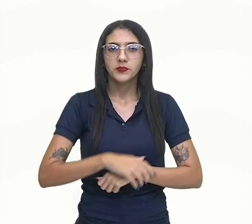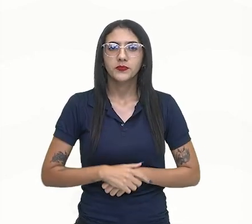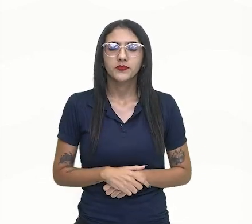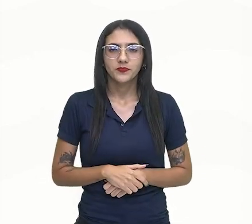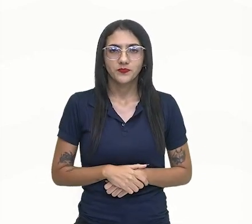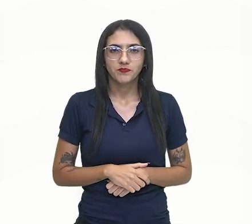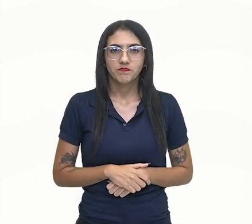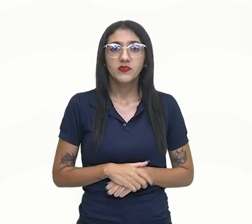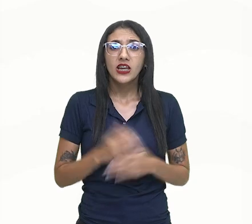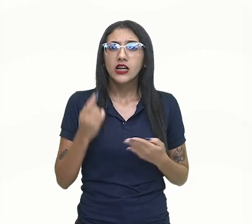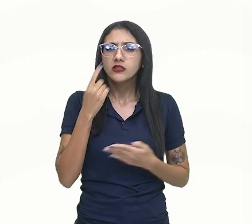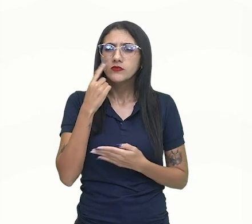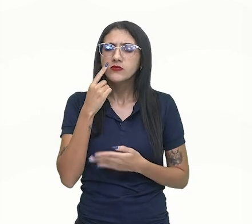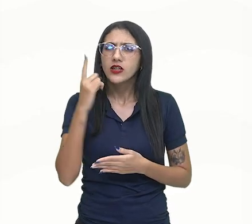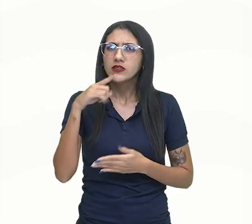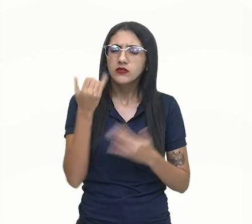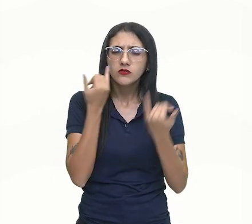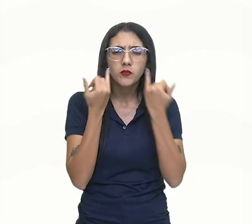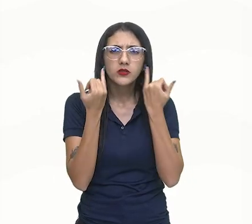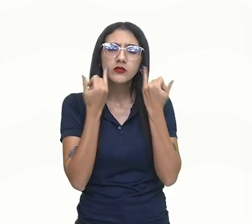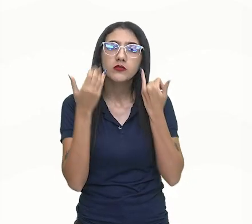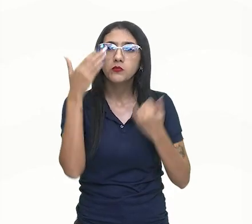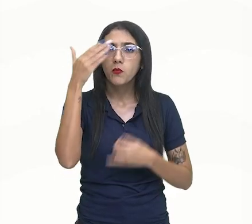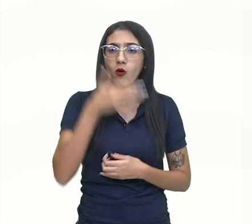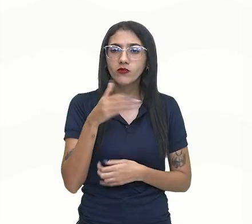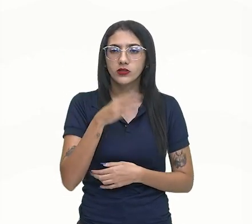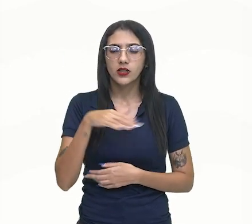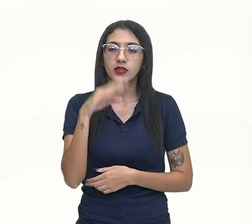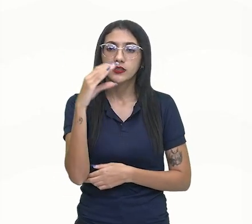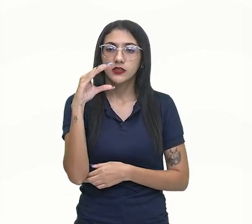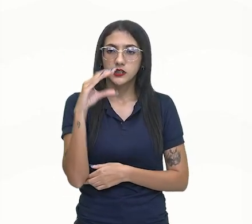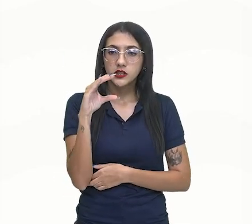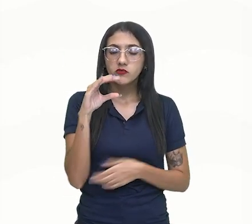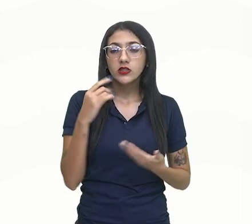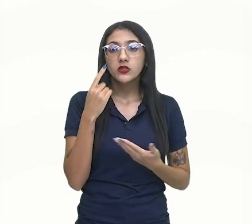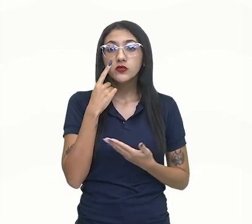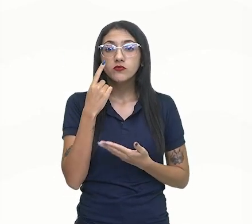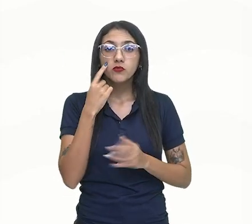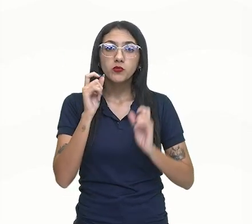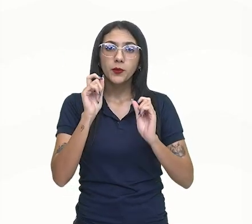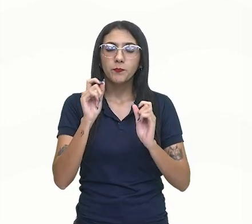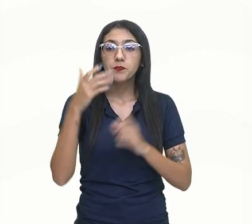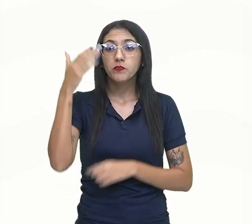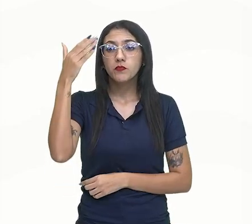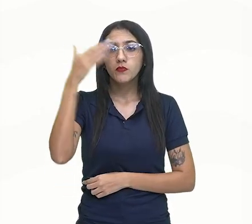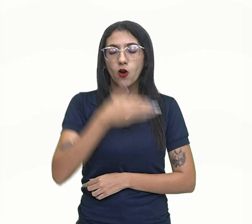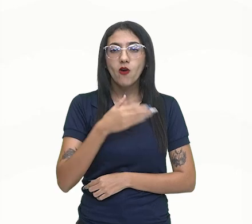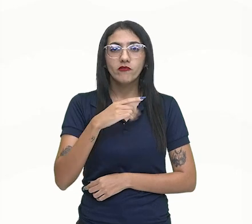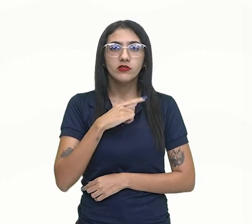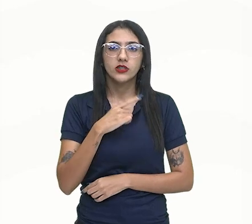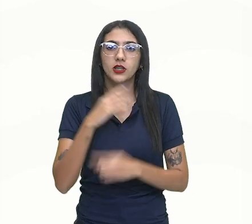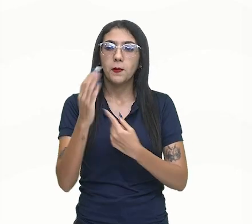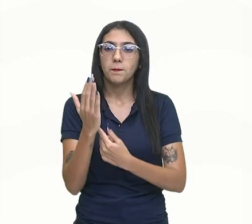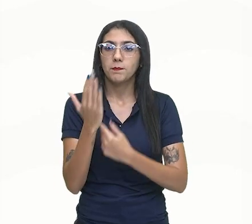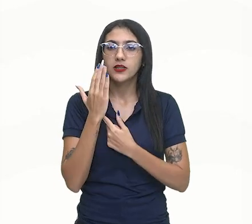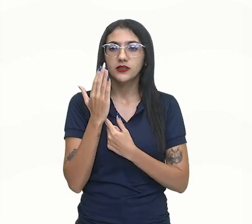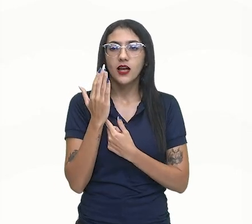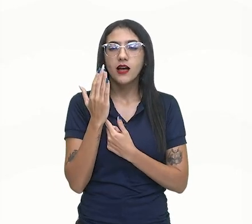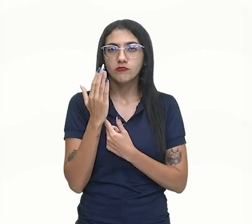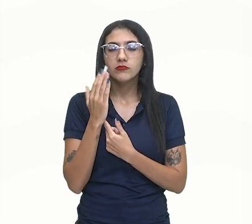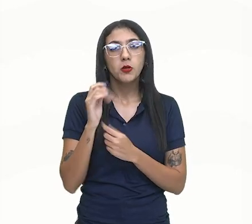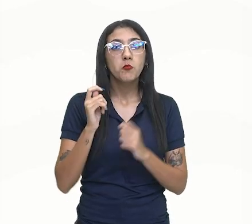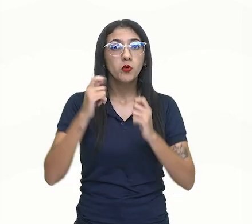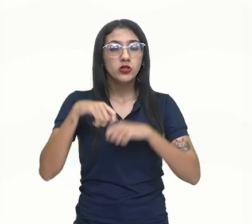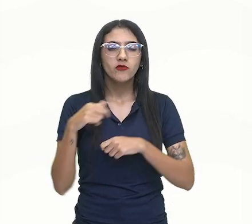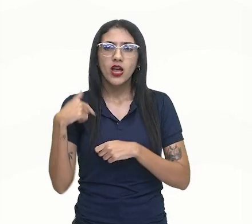estamos falando de evidências científicas, nós estamos falando aí de evidências que mostram evolução, que